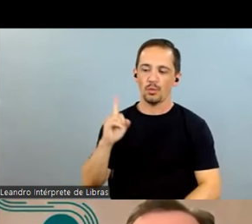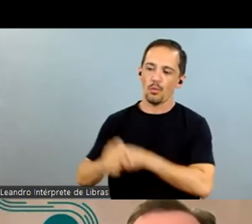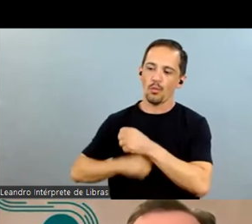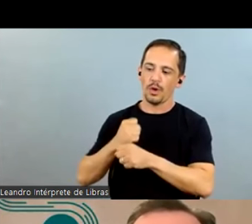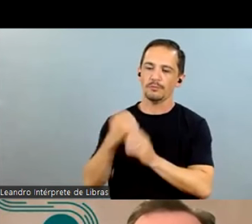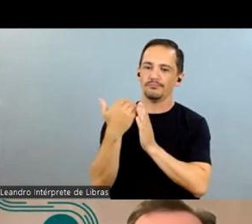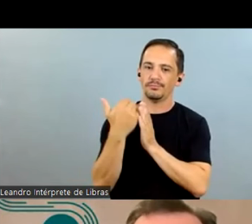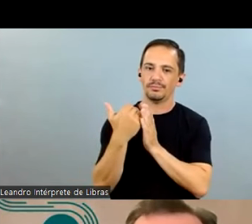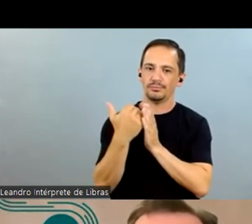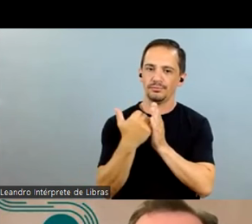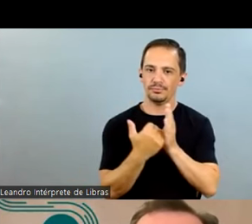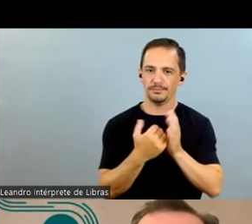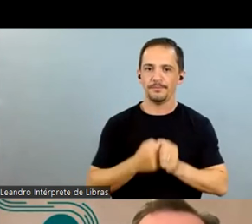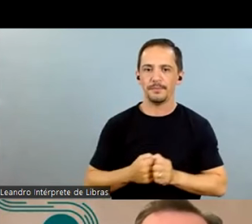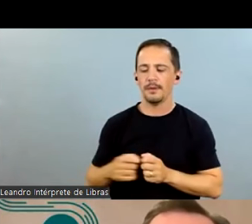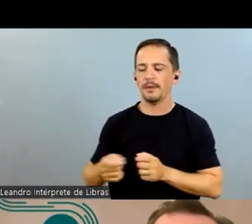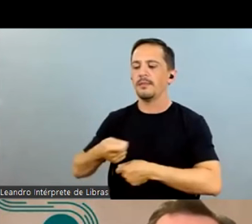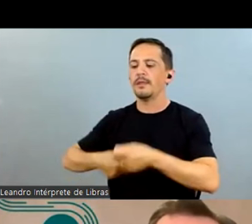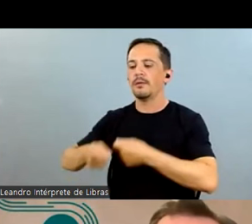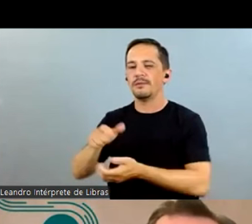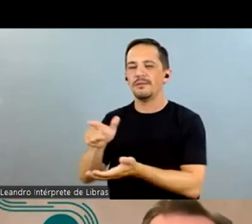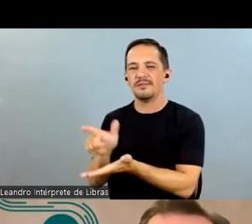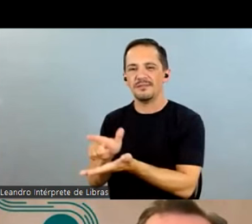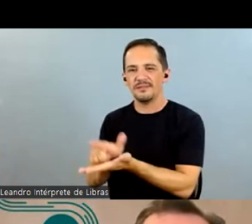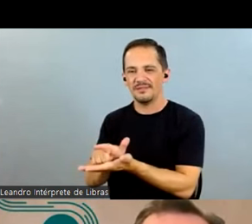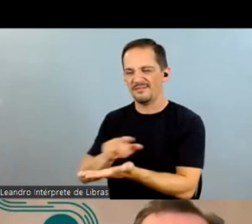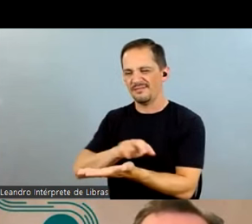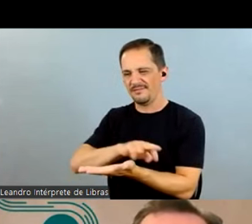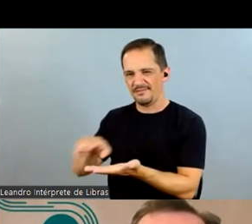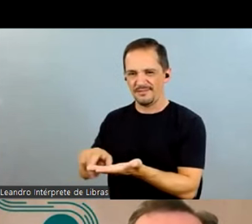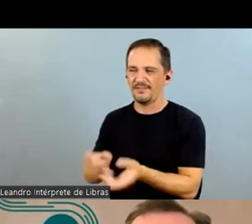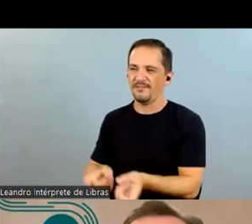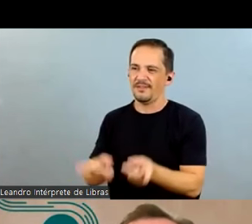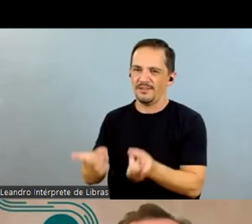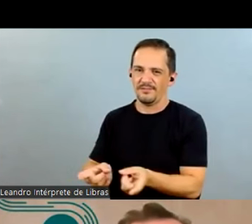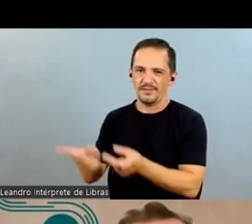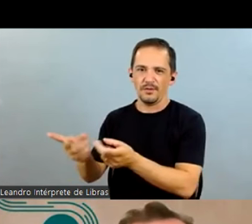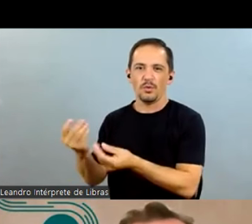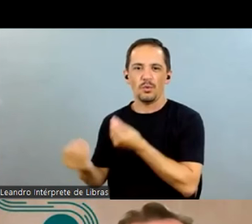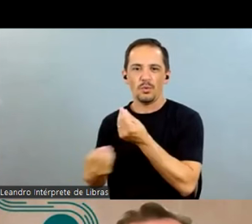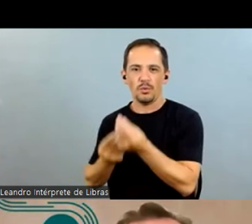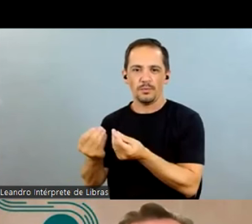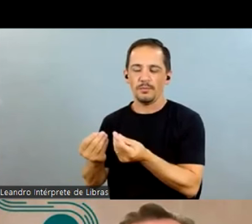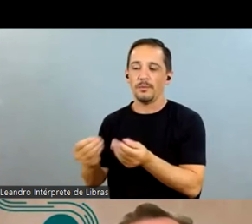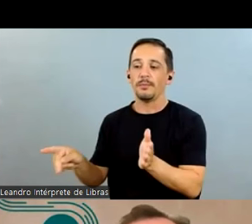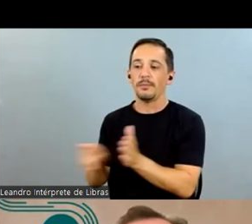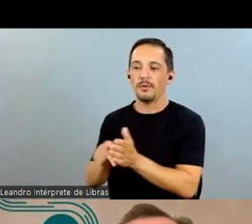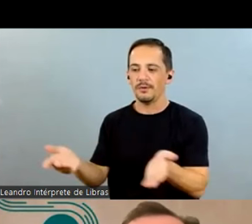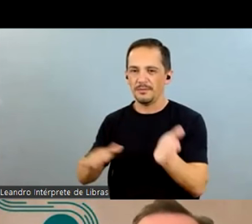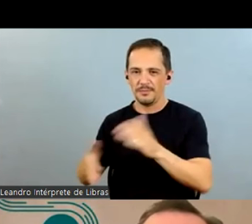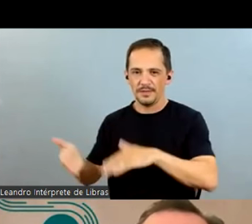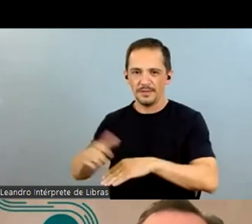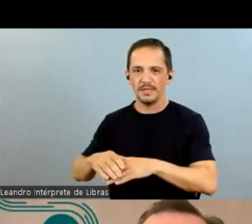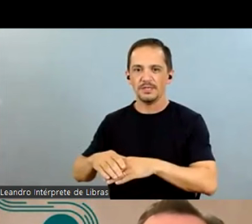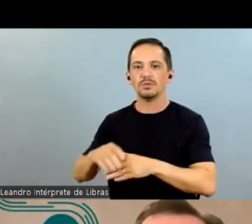quando Nós entramos no negócio de papel que são os papéis que nós vendemos para mercado né Nós chamamos aqui papéis para embalagem sustentáveis que é papel